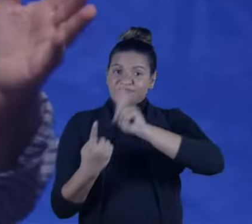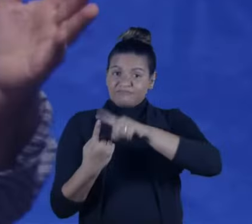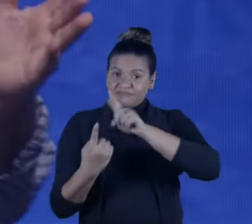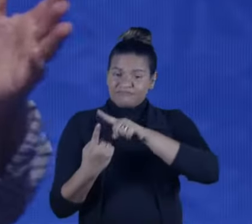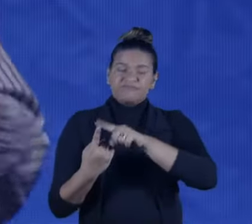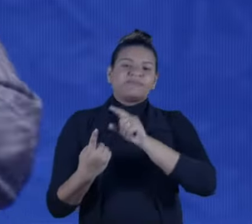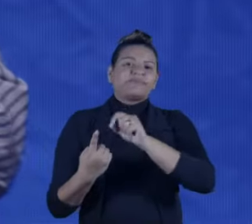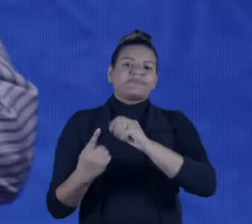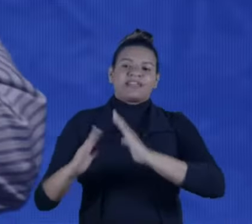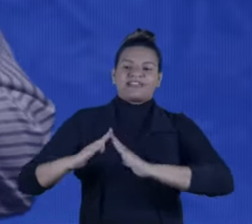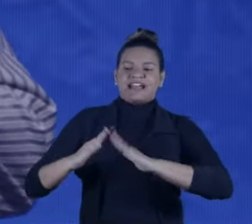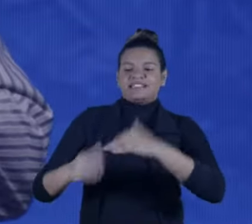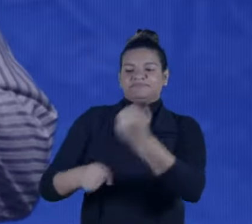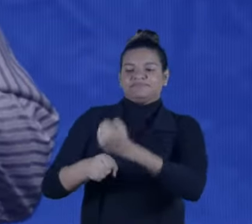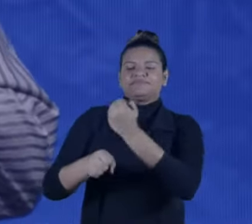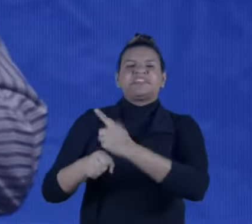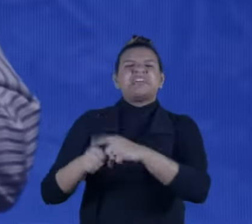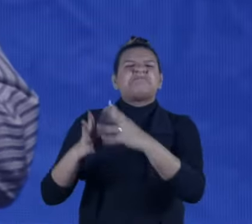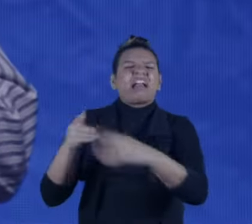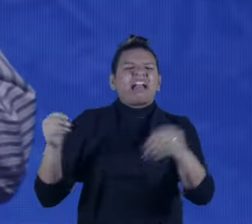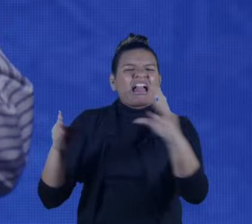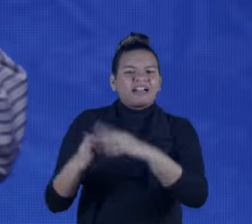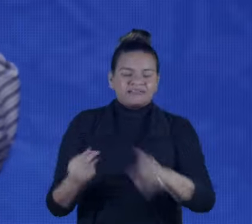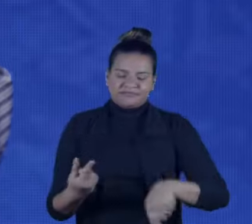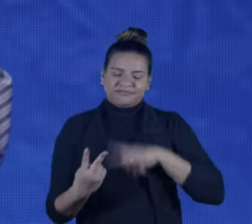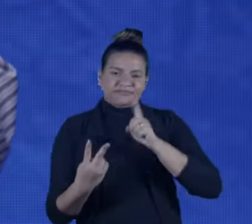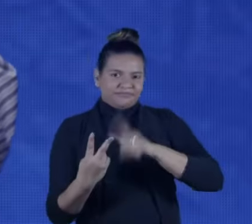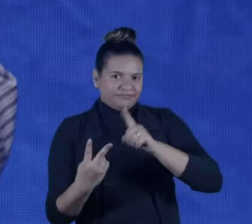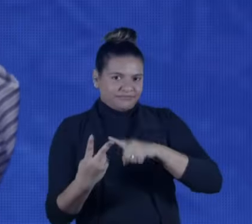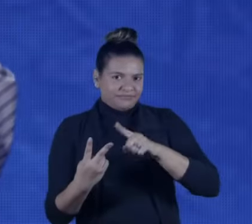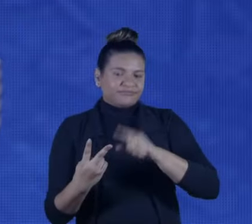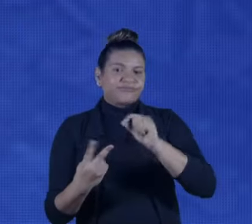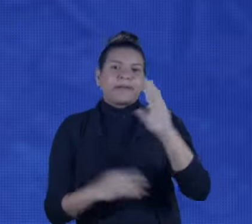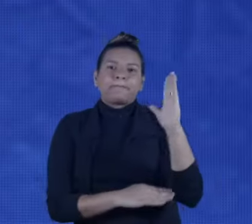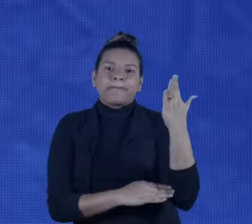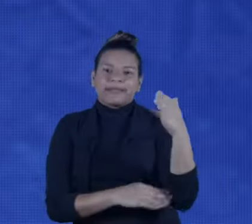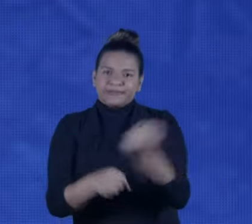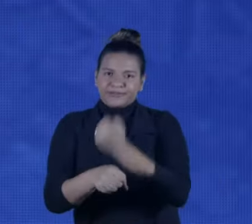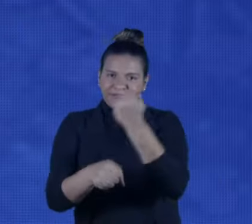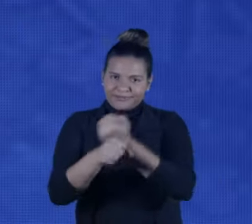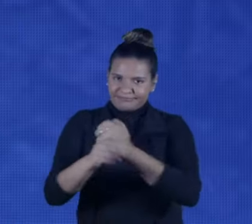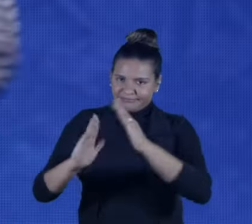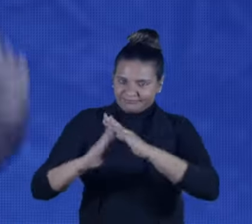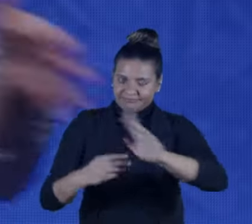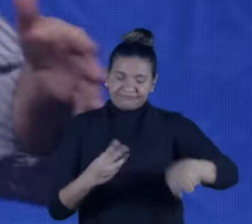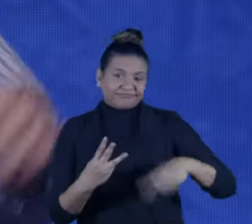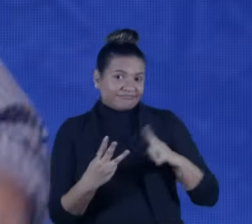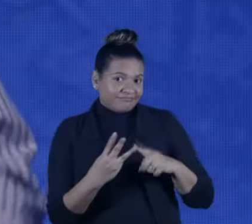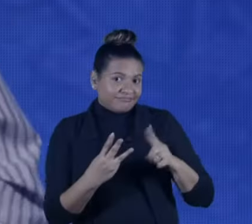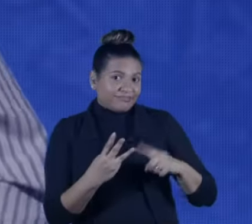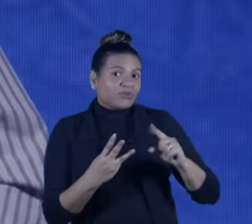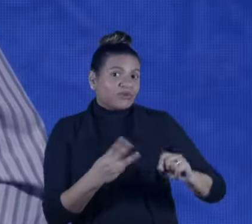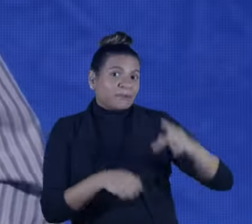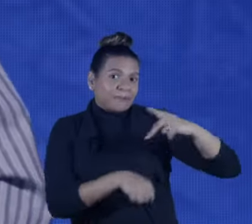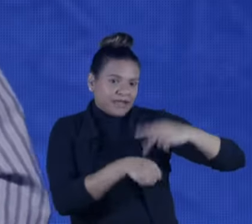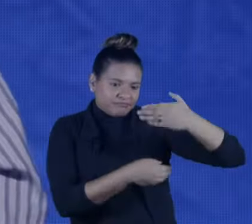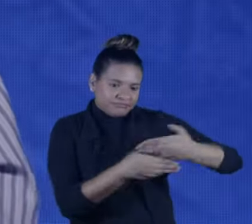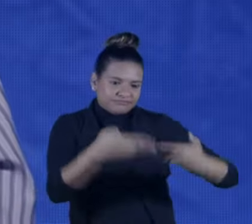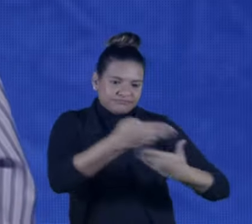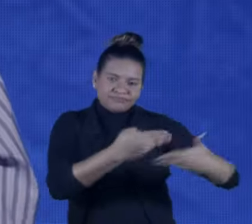de palha. O segundo construiu a casa dele de madeira. E o terceiro de